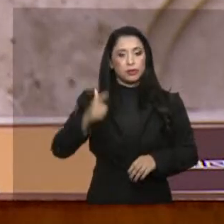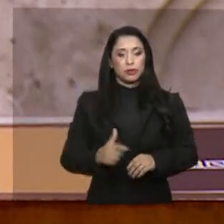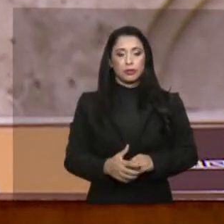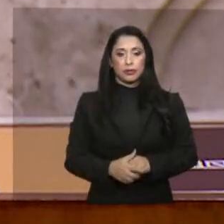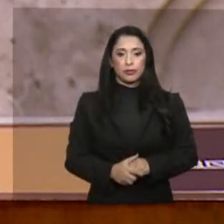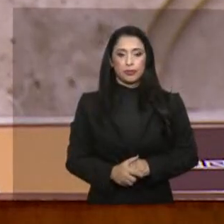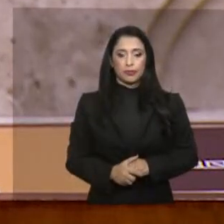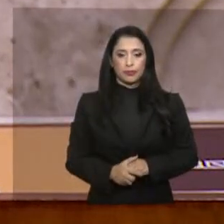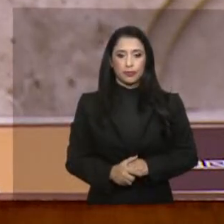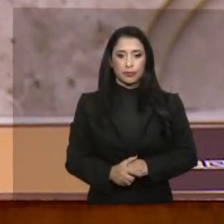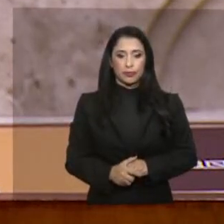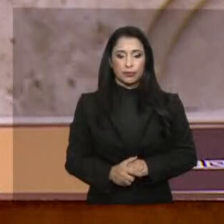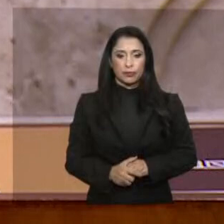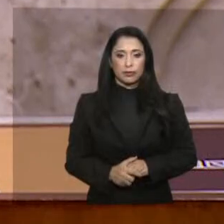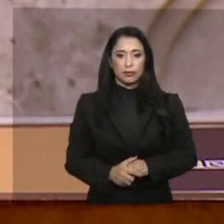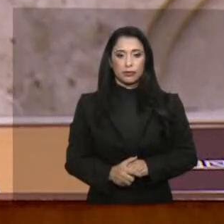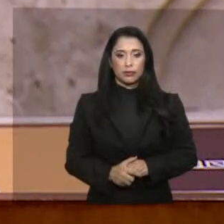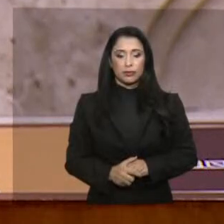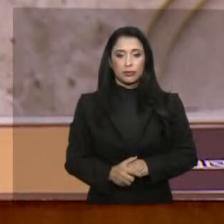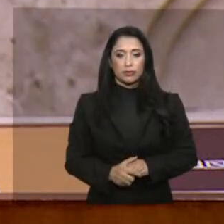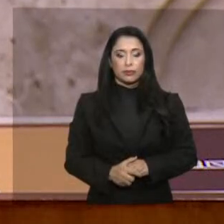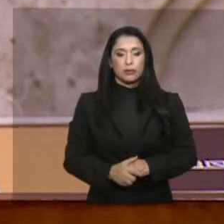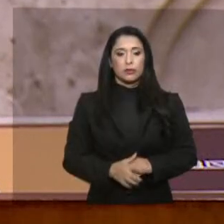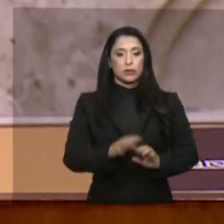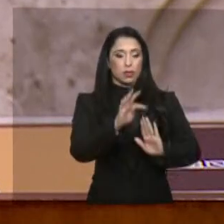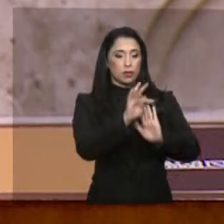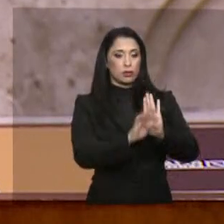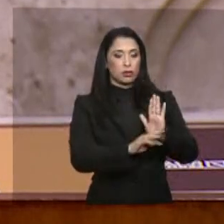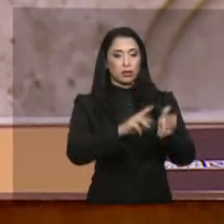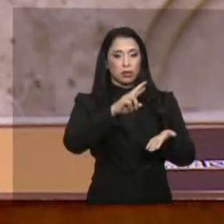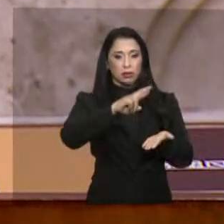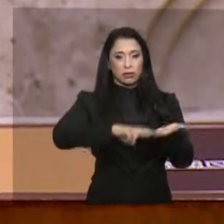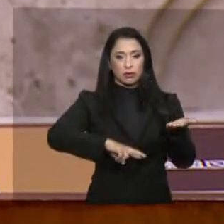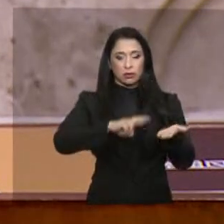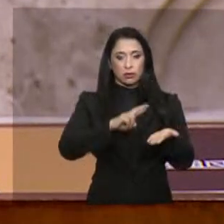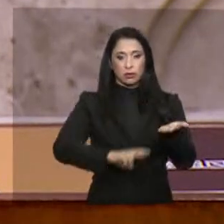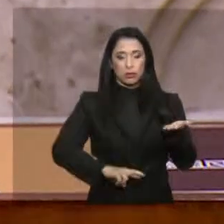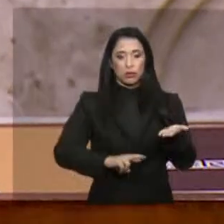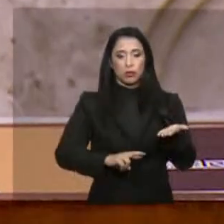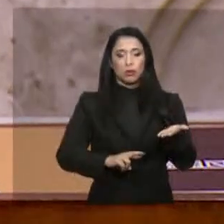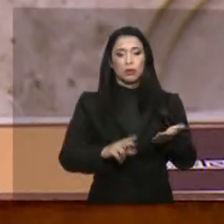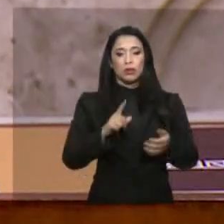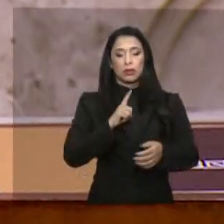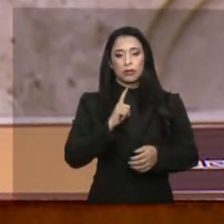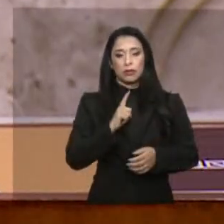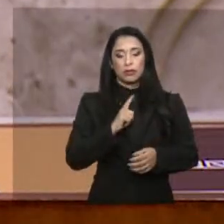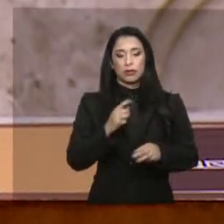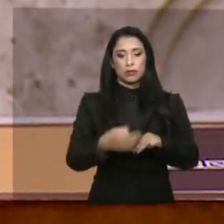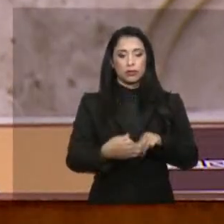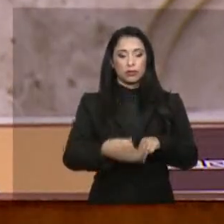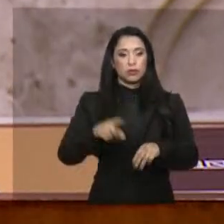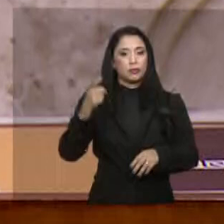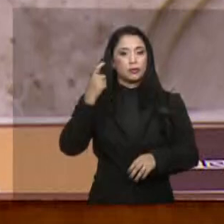de Moraes, que tem como revisor o ministro Nunes Marques.